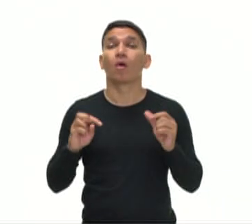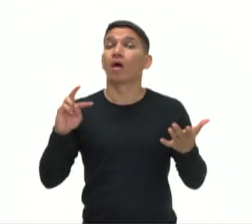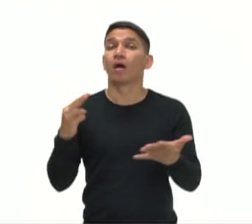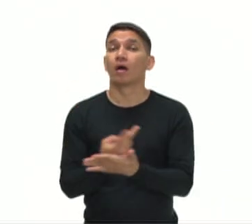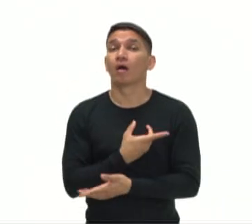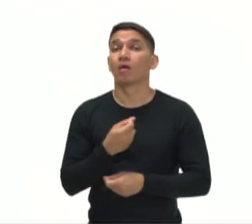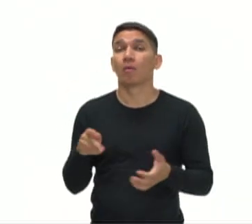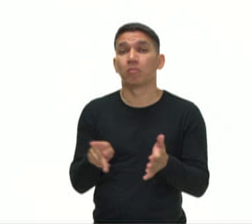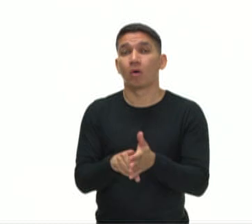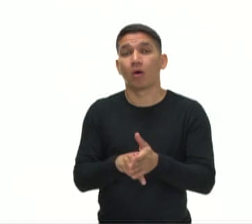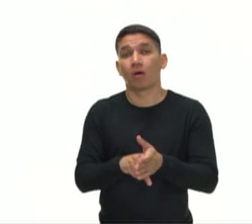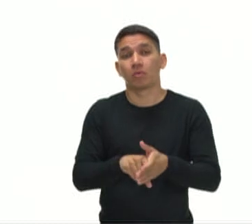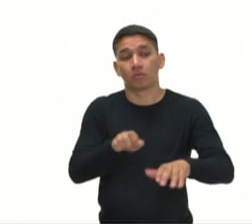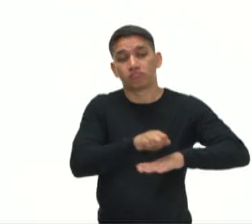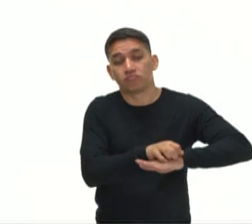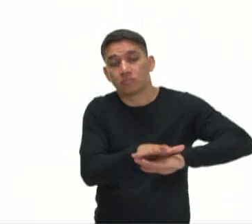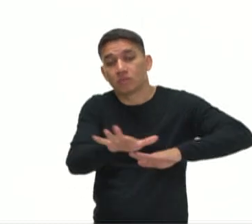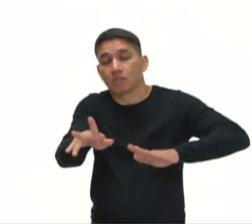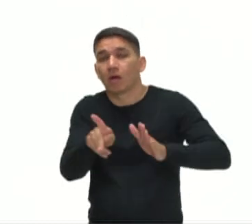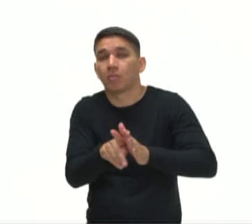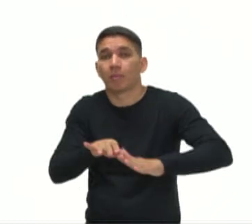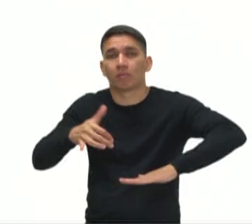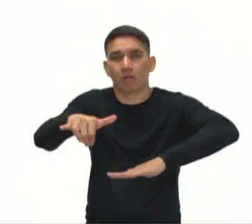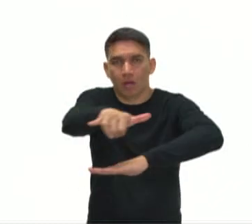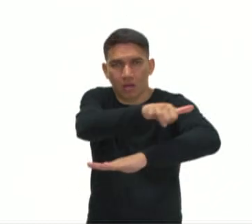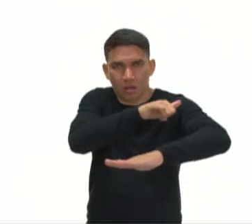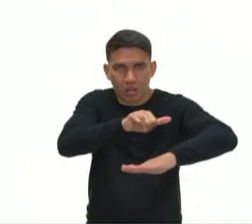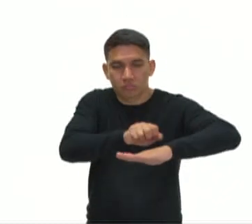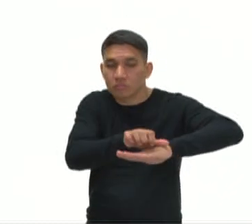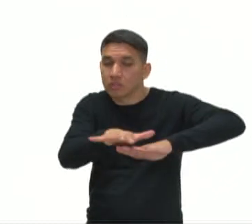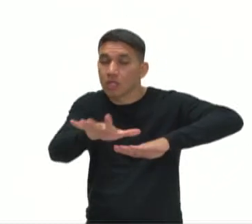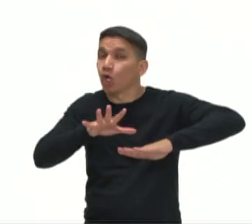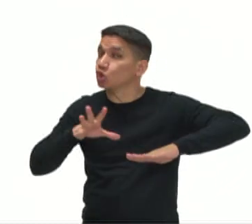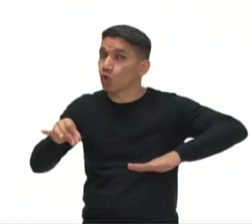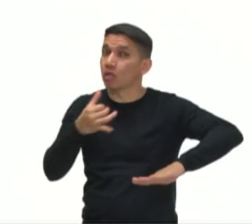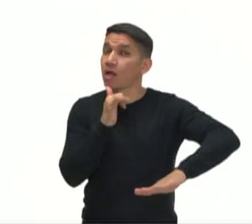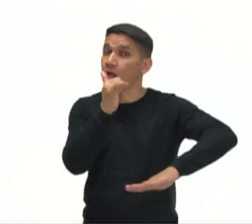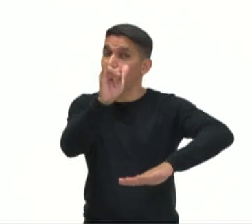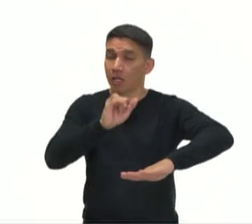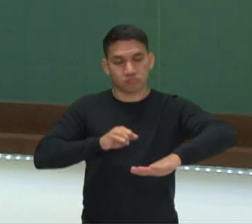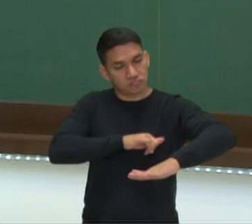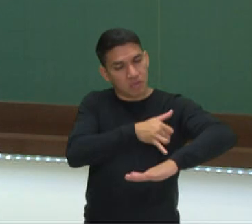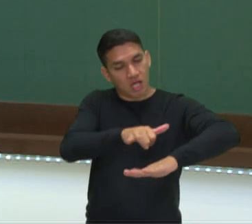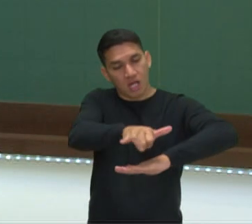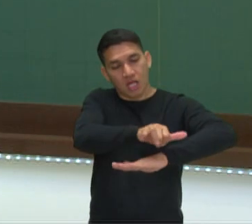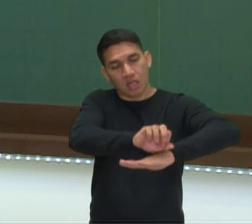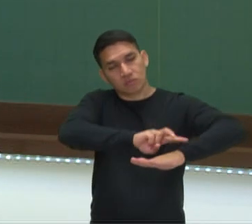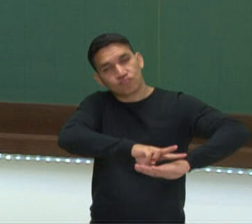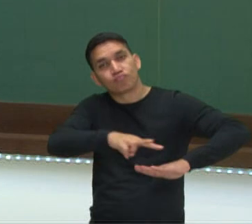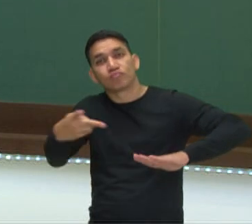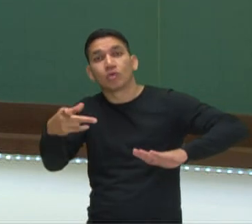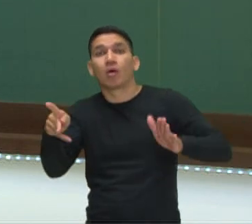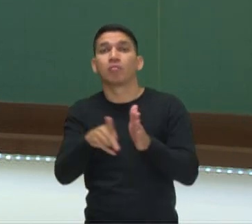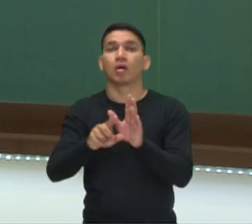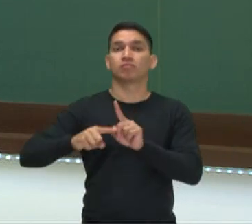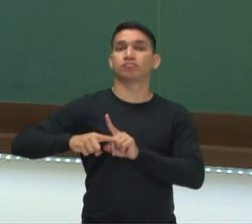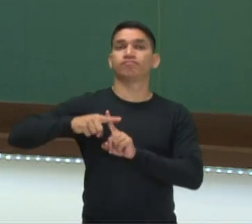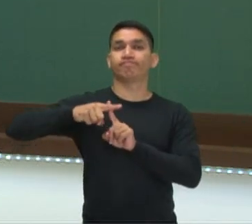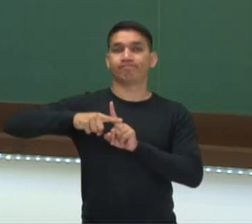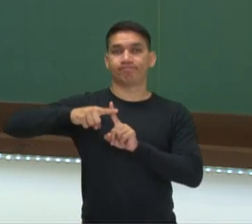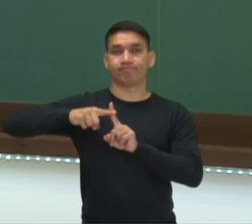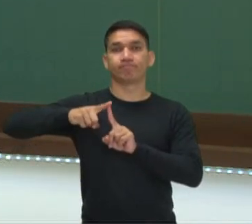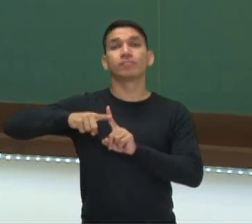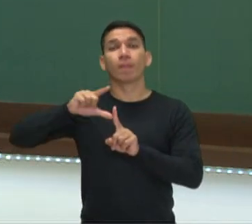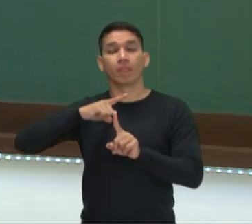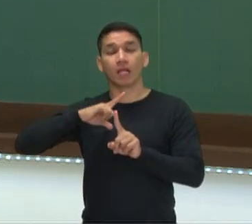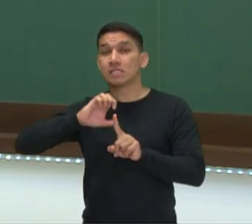com esse condutor? Quando ele é percorrido por uma corrente elétrica, toda a energia que a corrente elétrica leva transforma-se em energia térmica. Ou